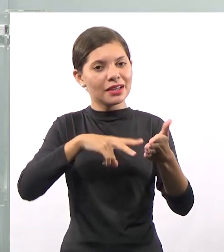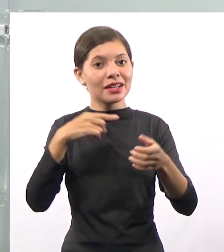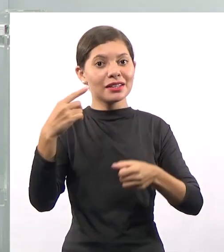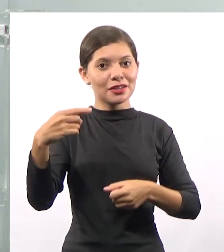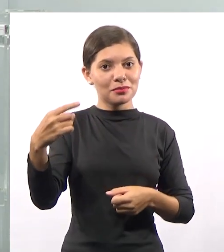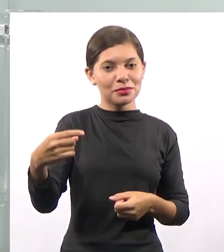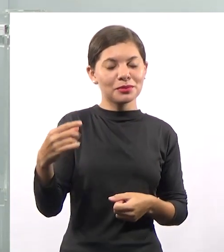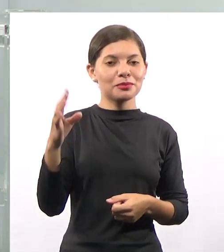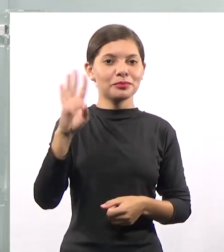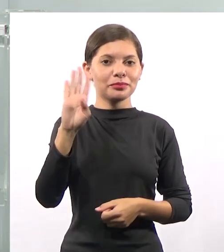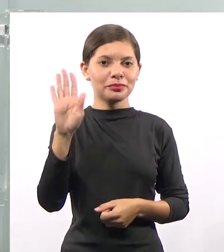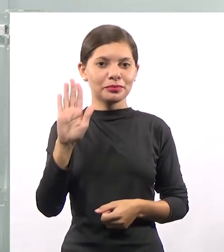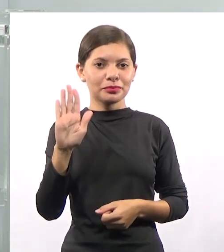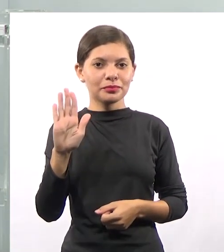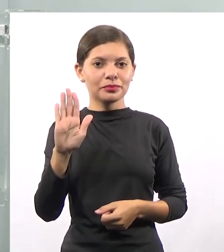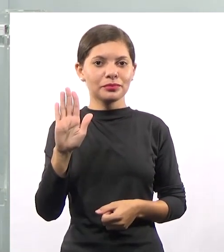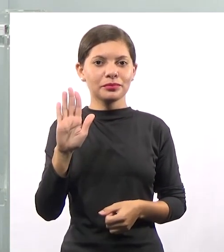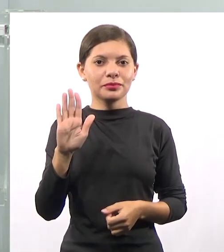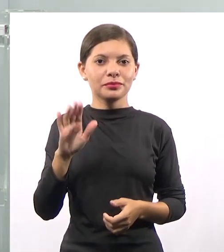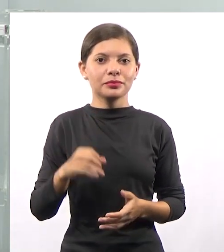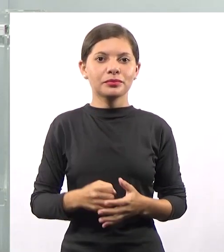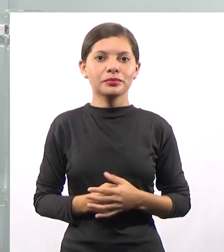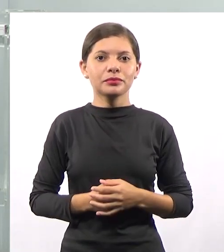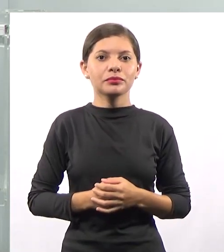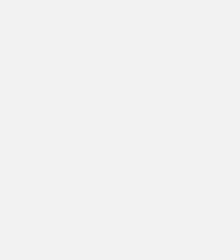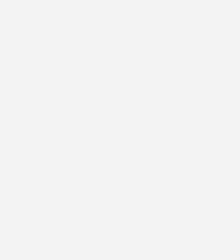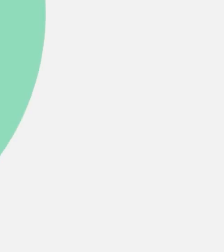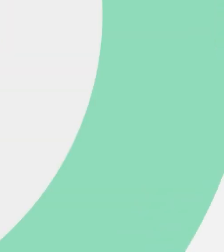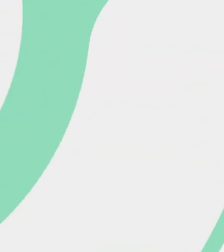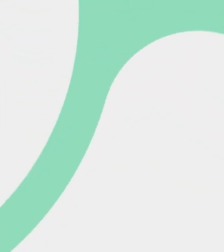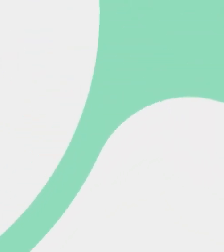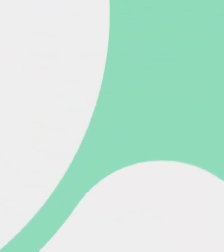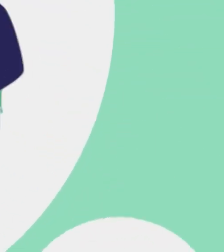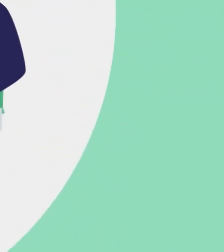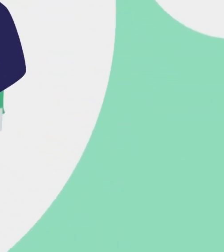não ler. Até a próxima. Bonanças!